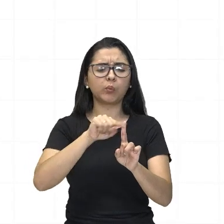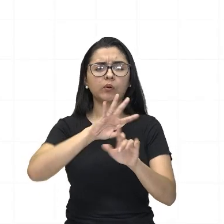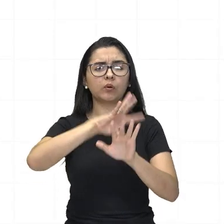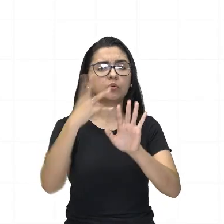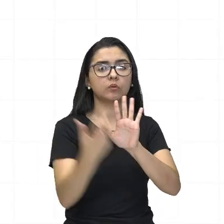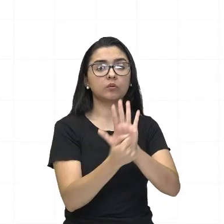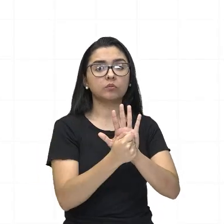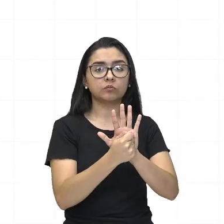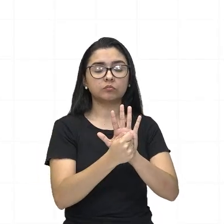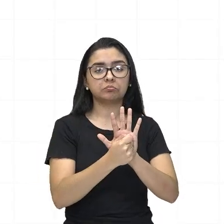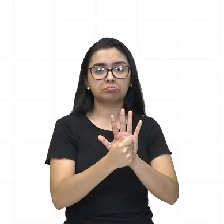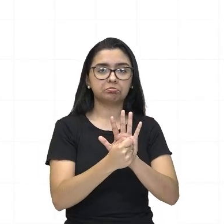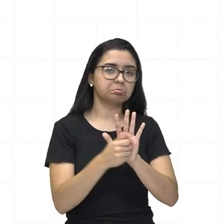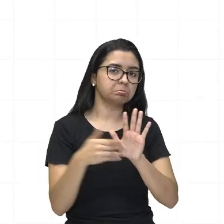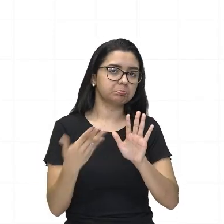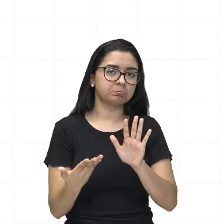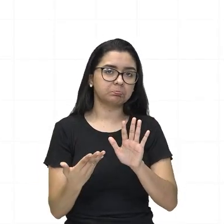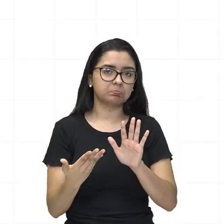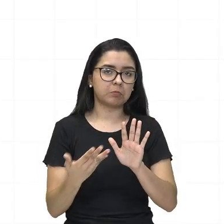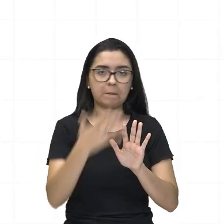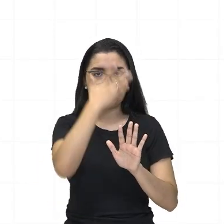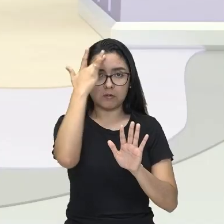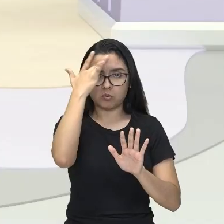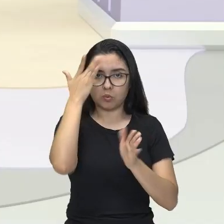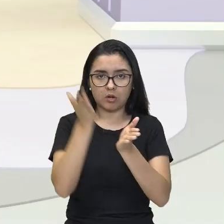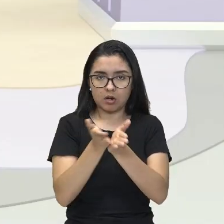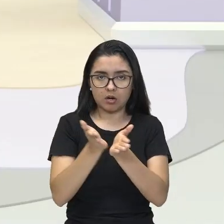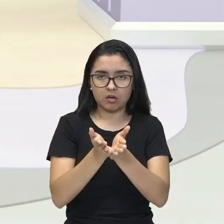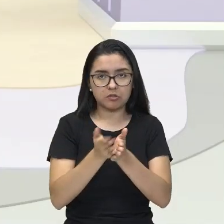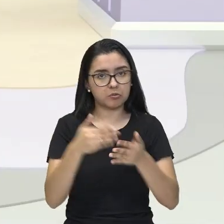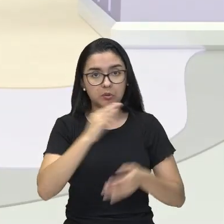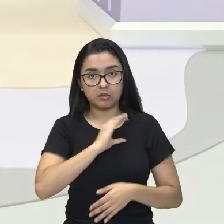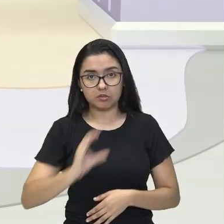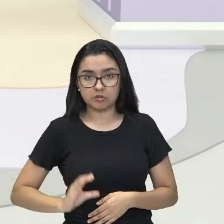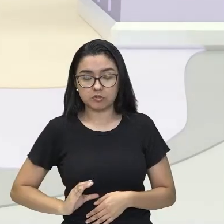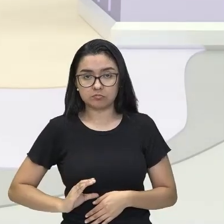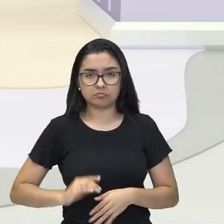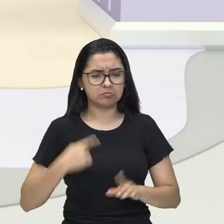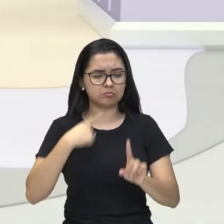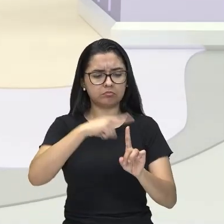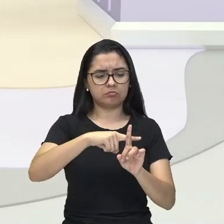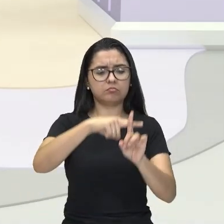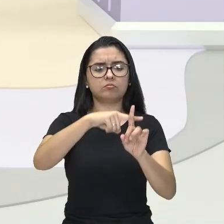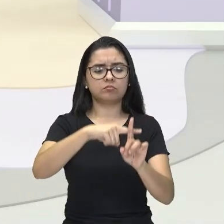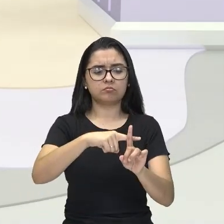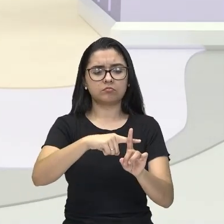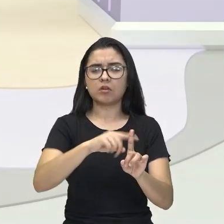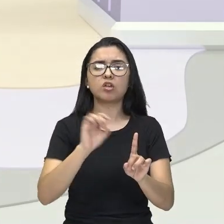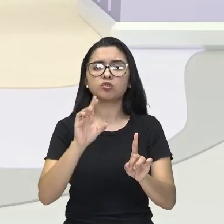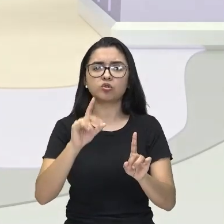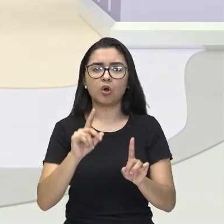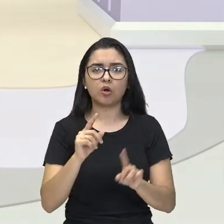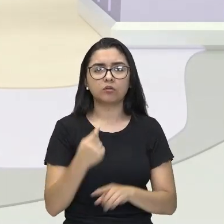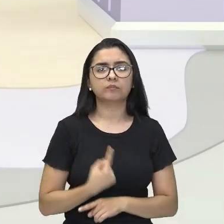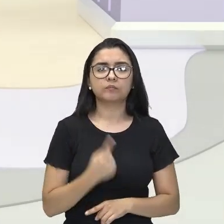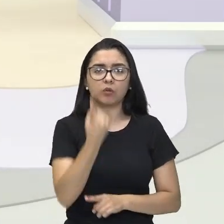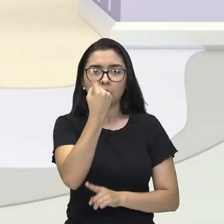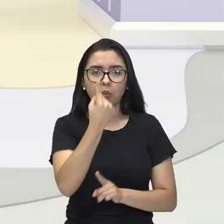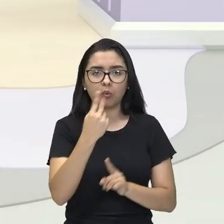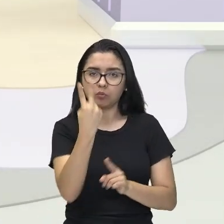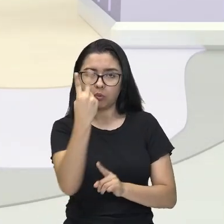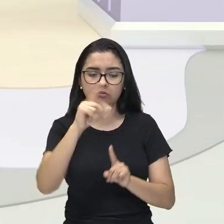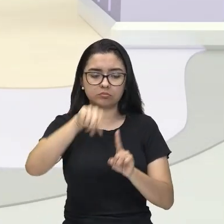talvez, para quem não é cristão, ali não passa de duas hastes de madeira